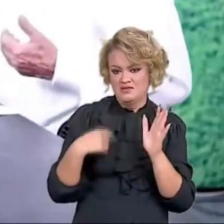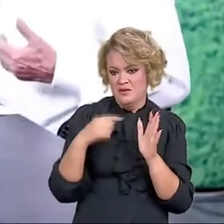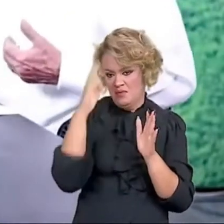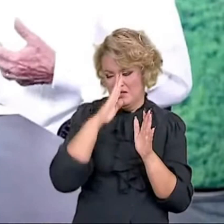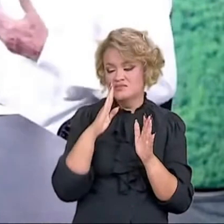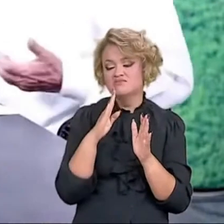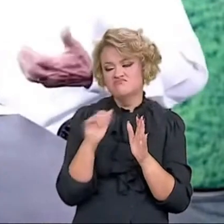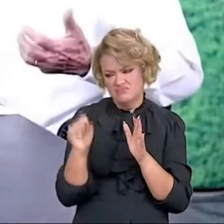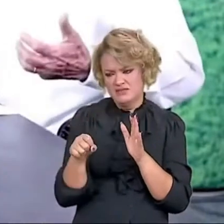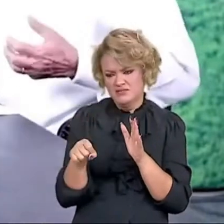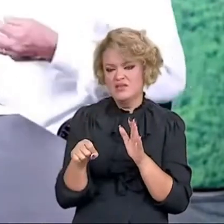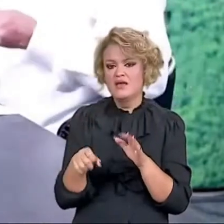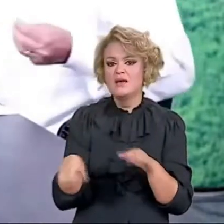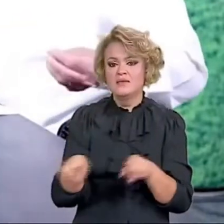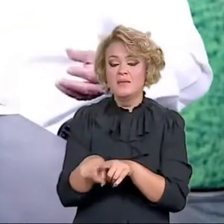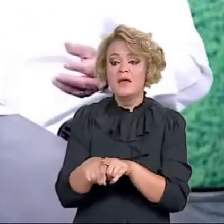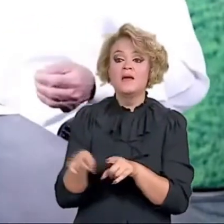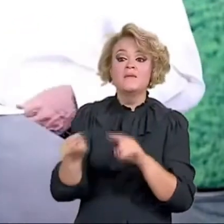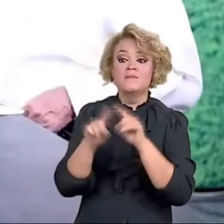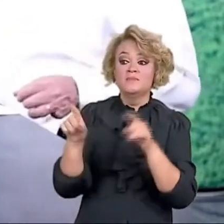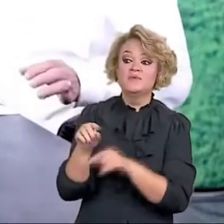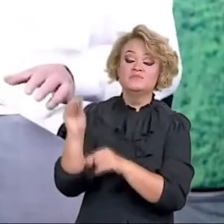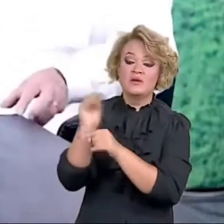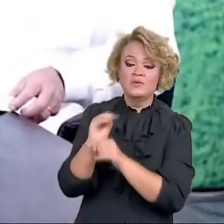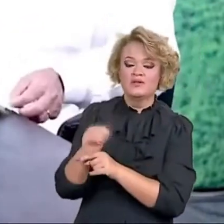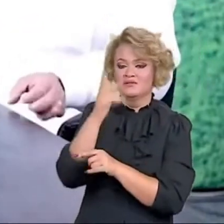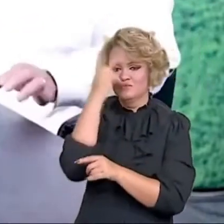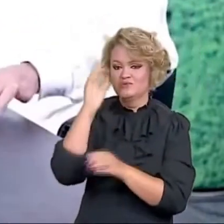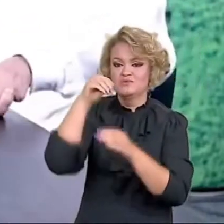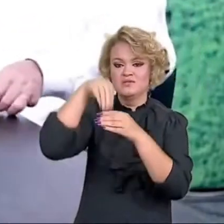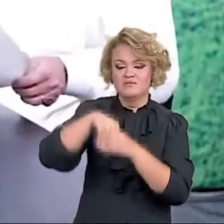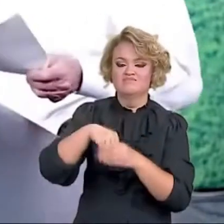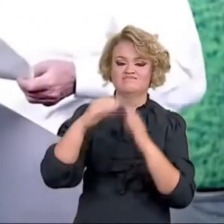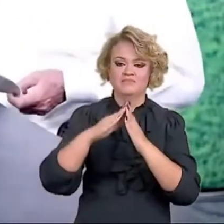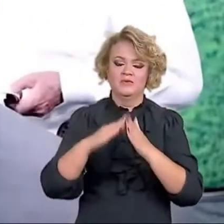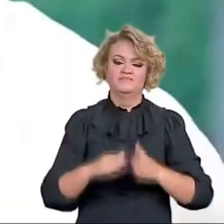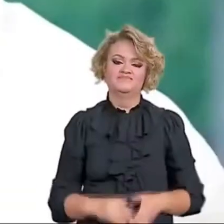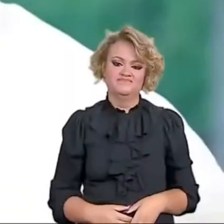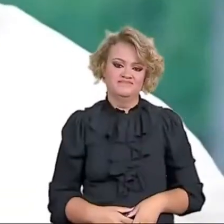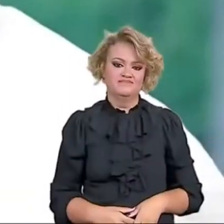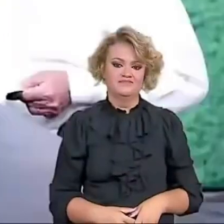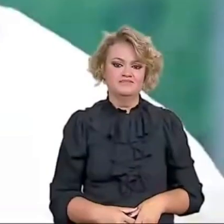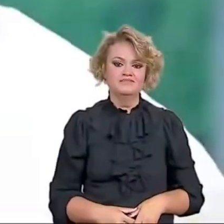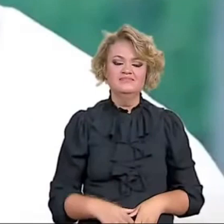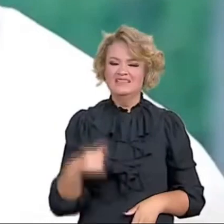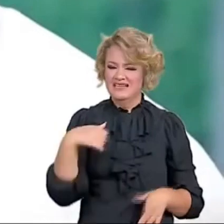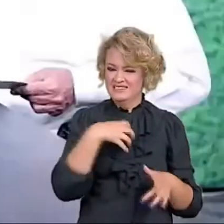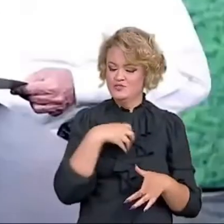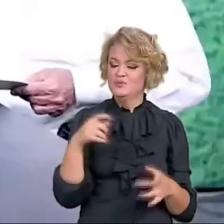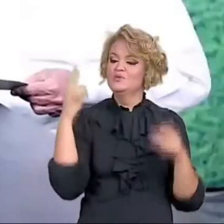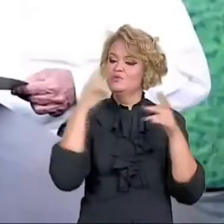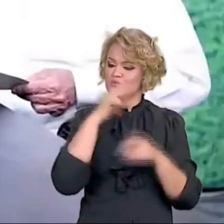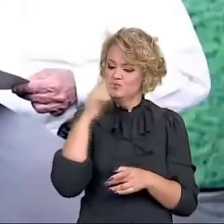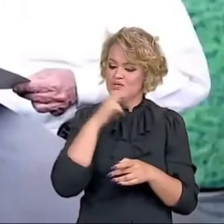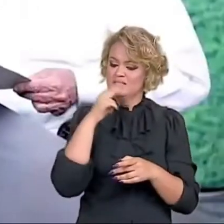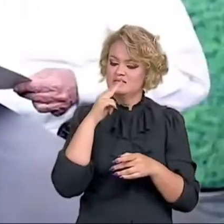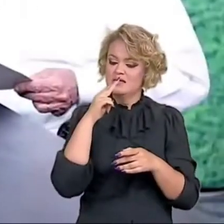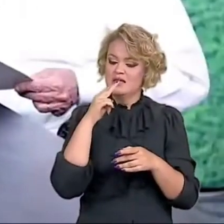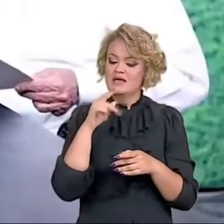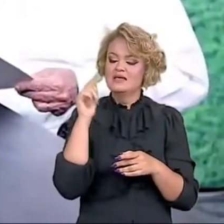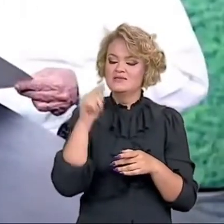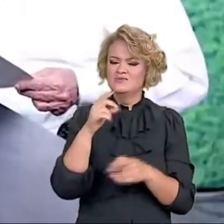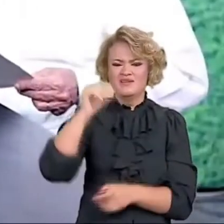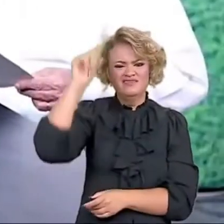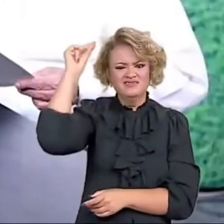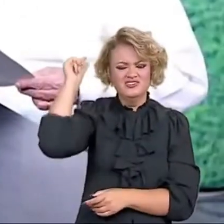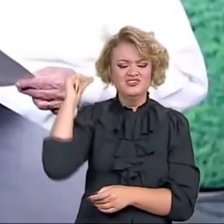para a manutenção da espécie humana. Isso que é a verdade. Essa sensação de urgência, né? Na verdade, é antiga, porque a gente, lembrando bem,